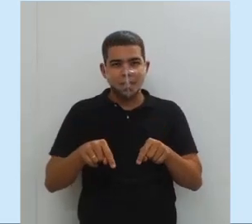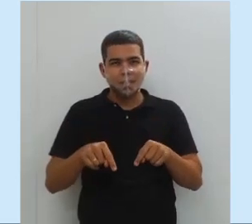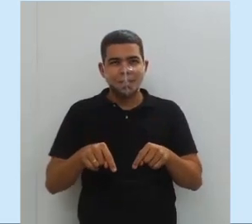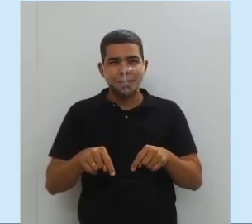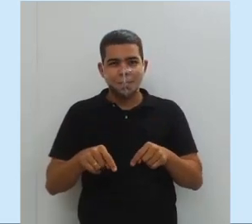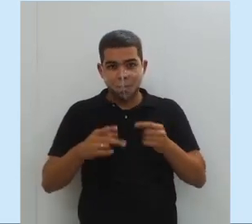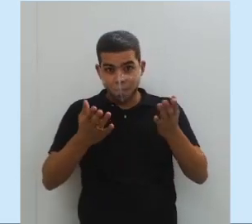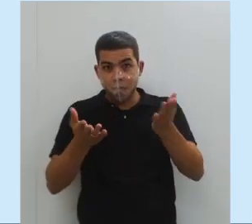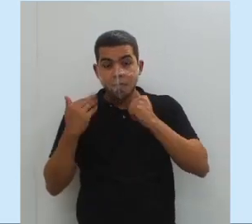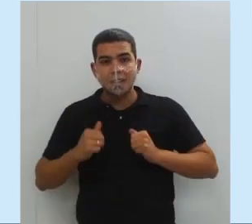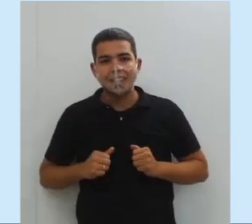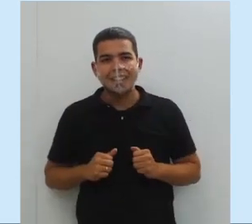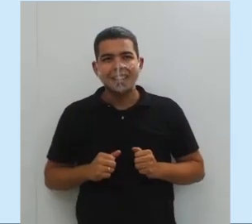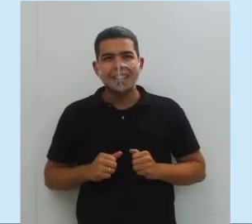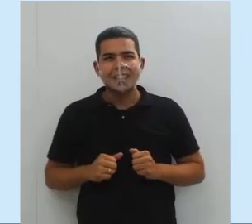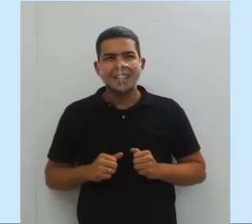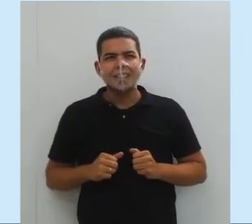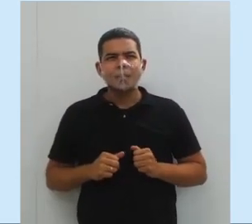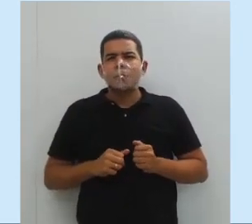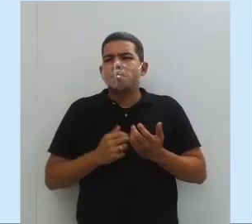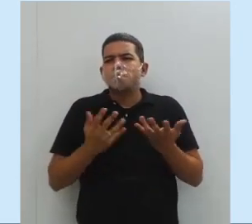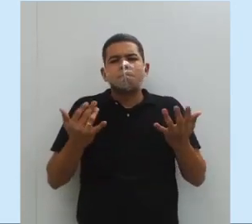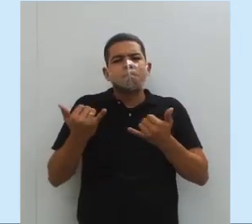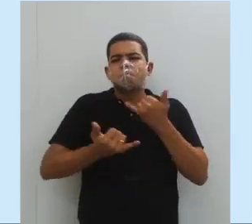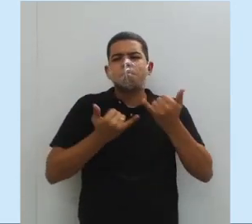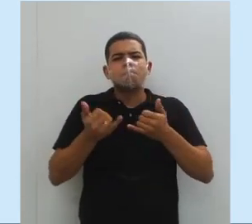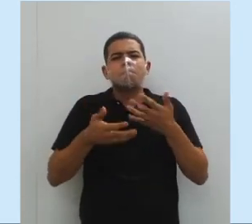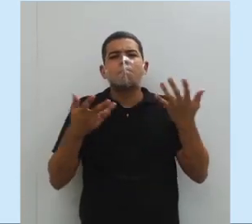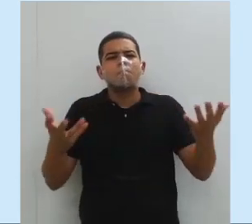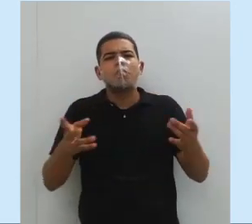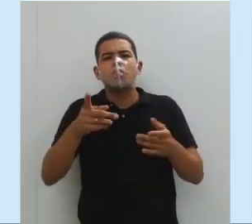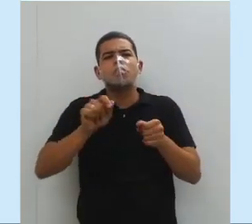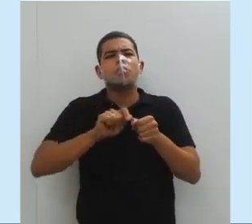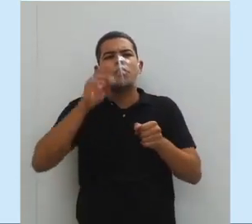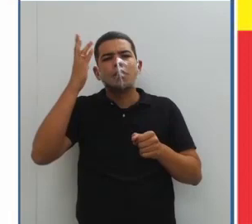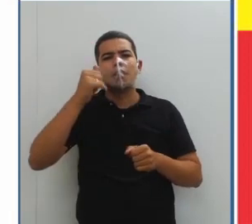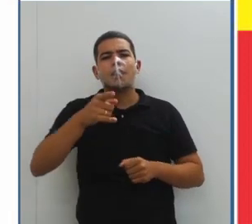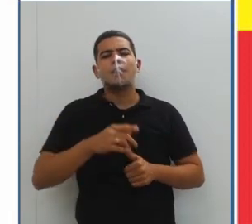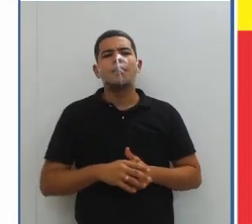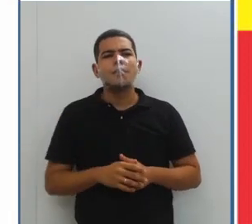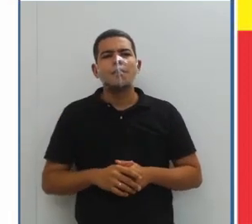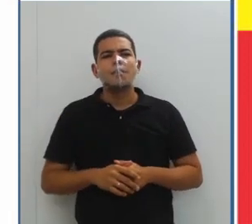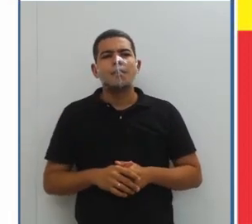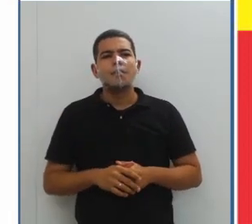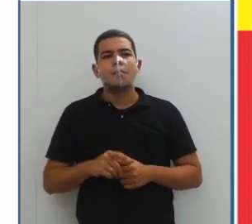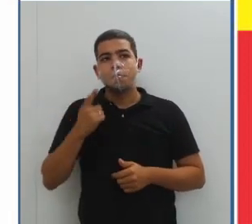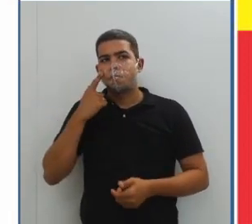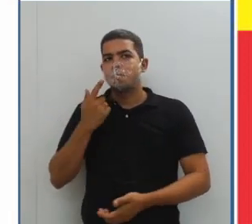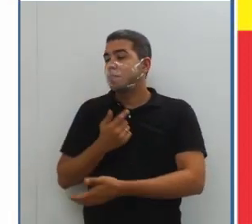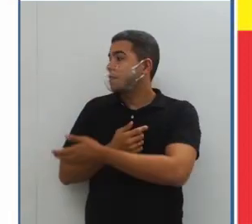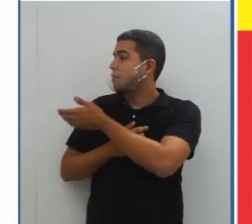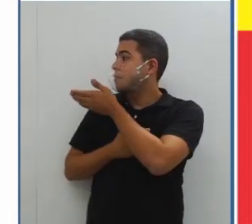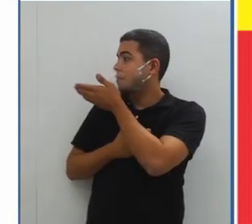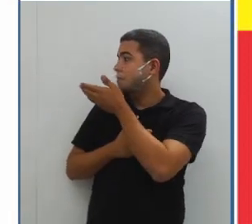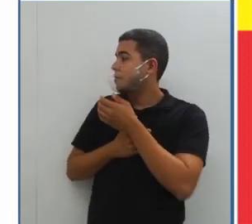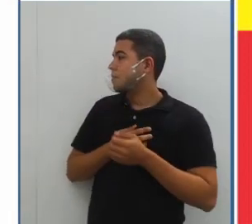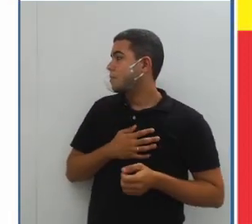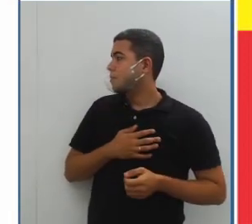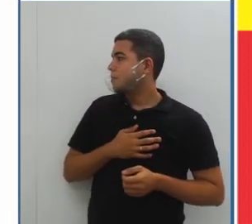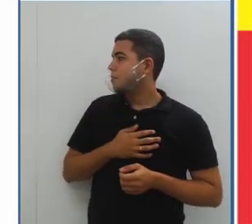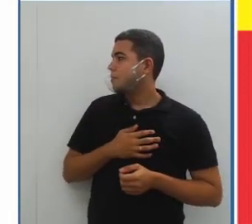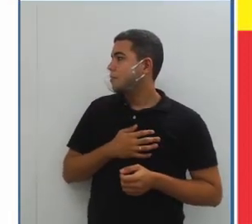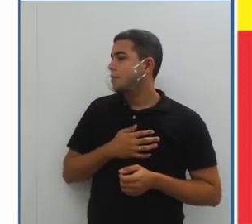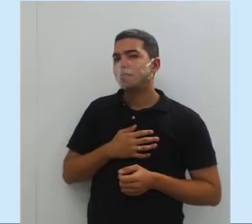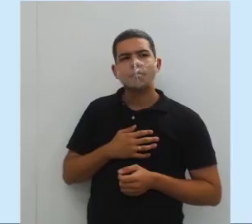hoje? Vamos lá construir? Qual brinquedo popular você sabe fazer? Então, nós vamos construir, confeccionar a